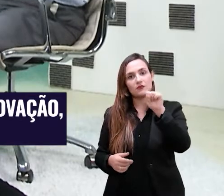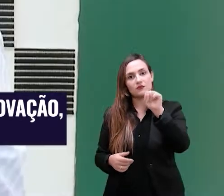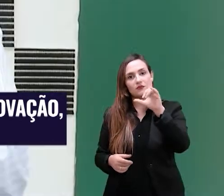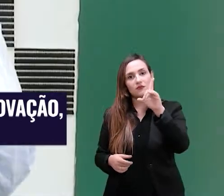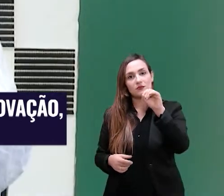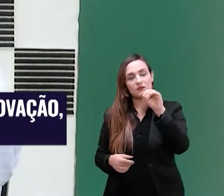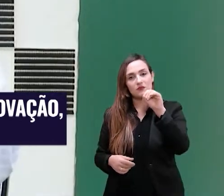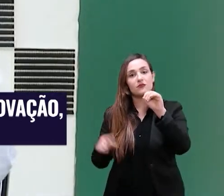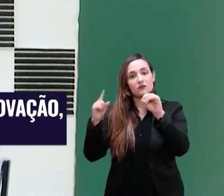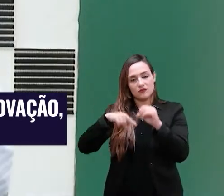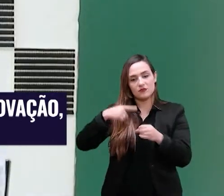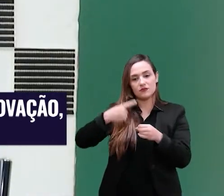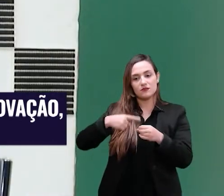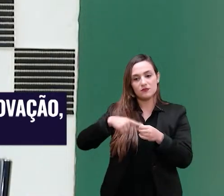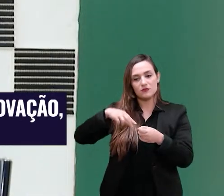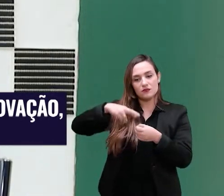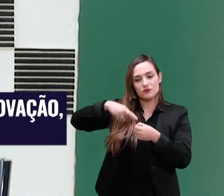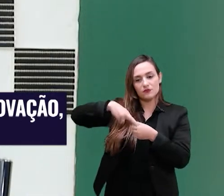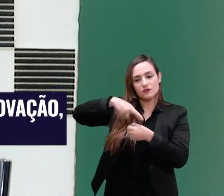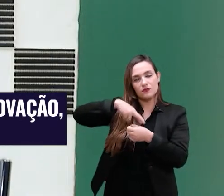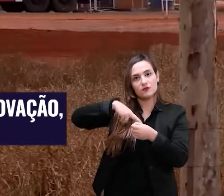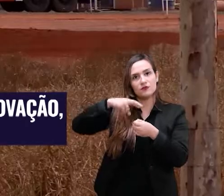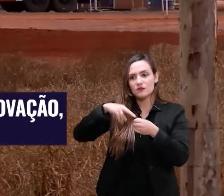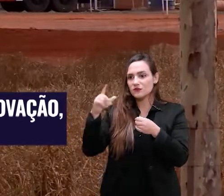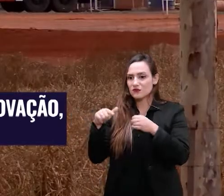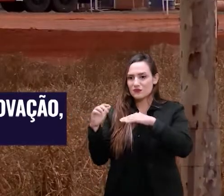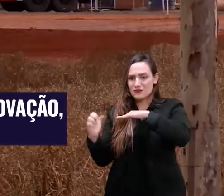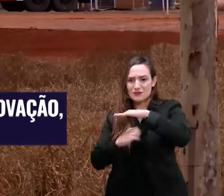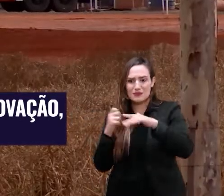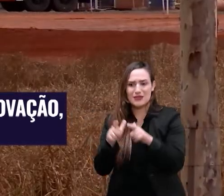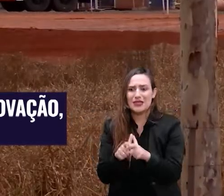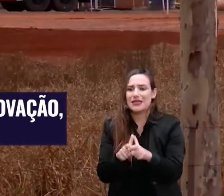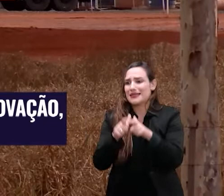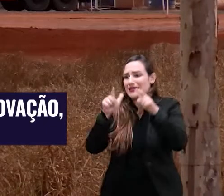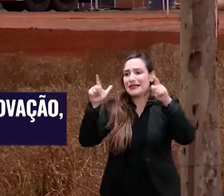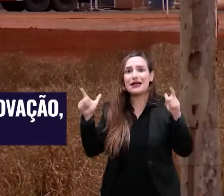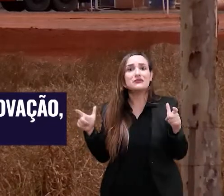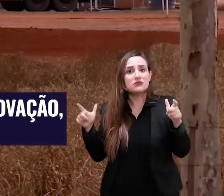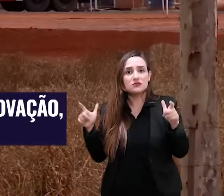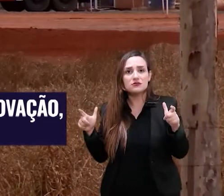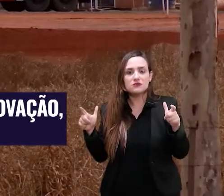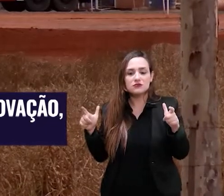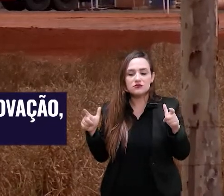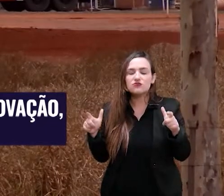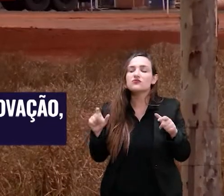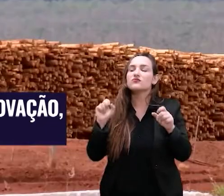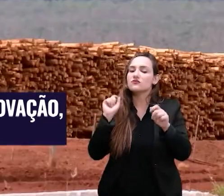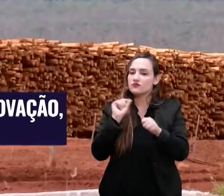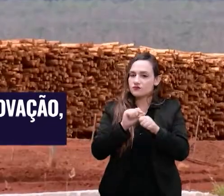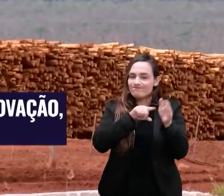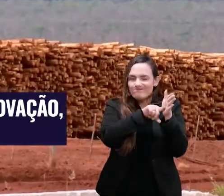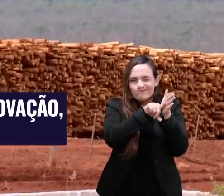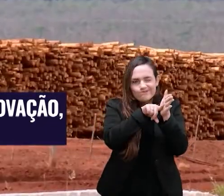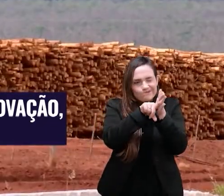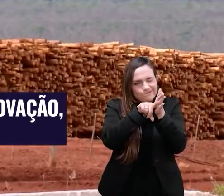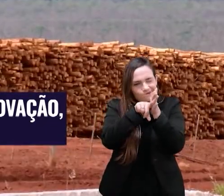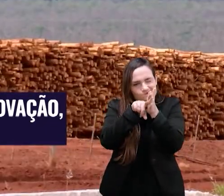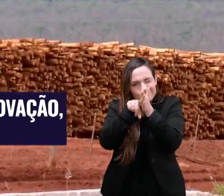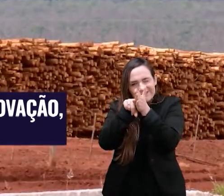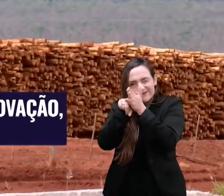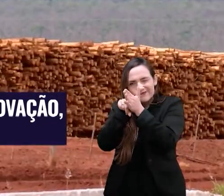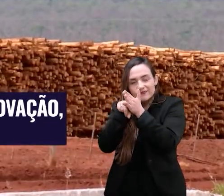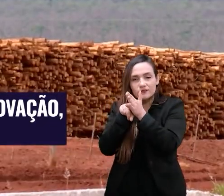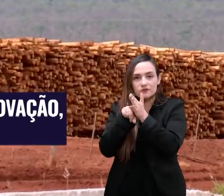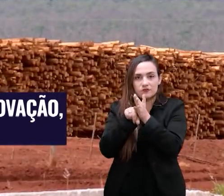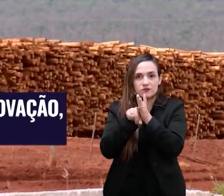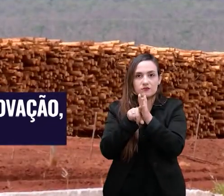não é? Lá em Ribas do Rio Pardo. Uma grande empresa, uhum, um grande investimento. A gente está fez todo um levantamento prévio,